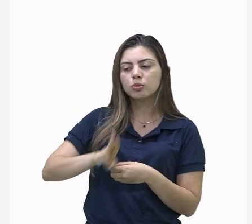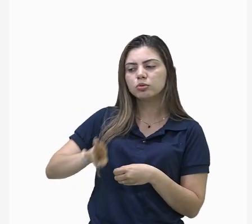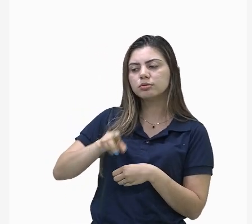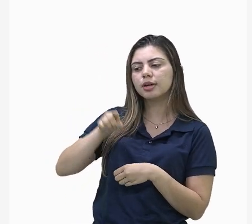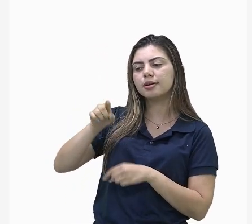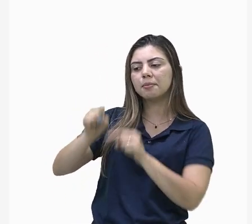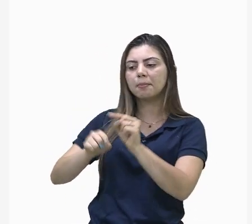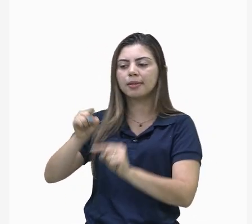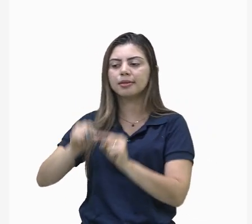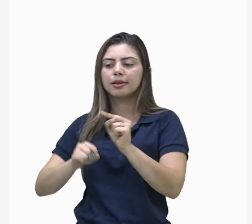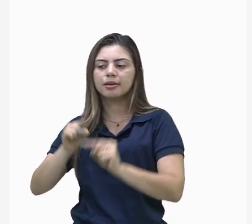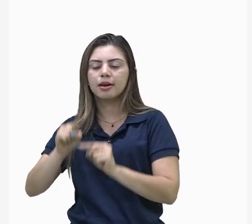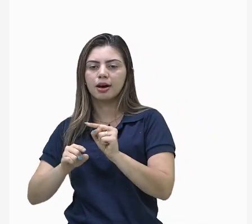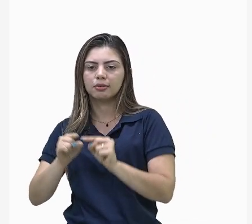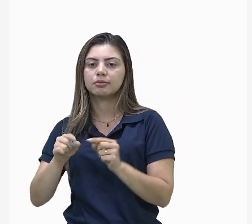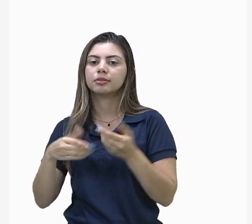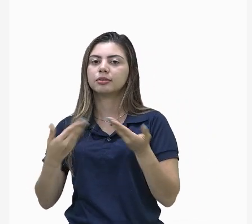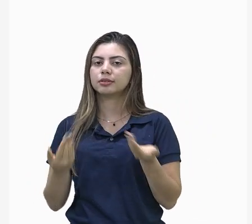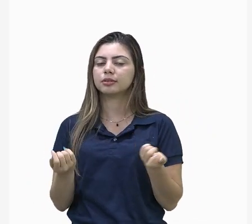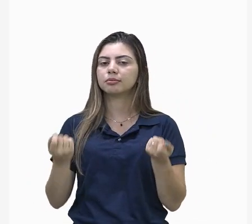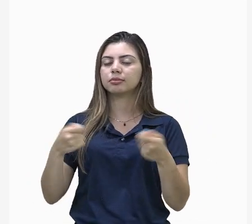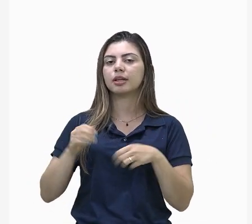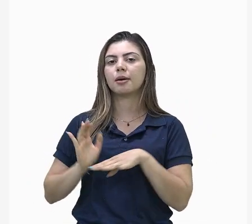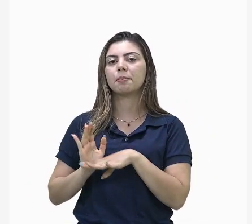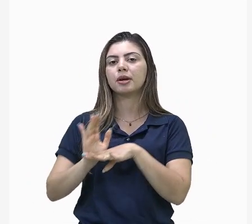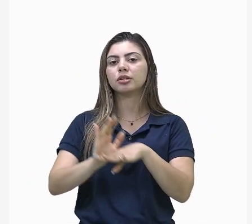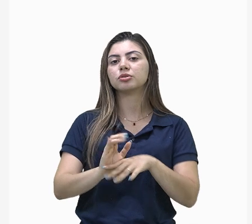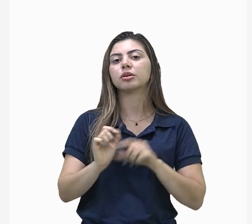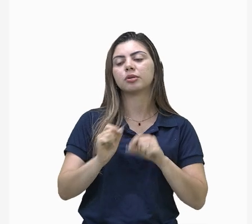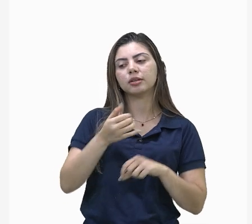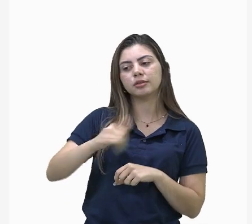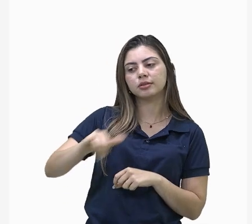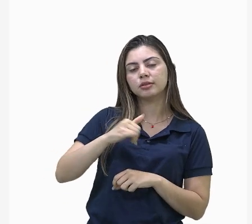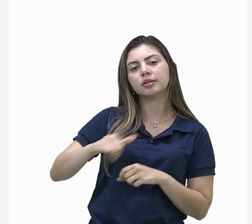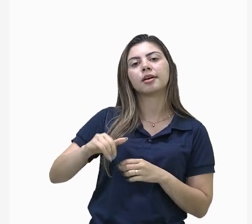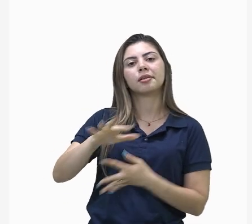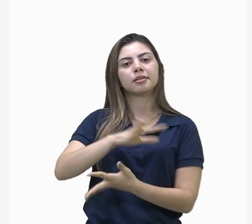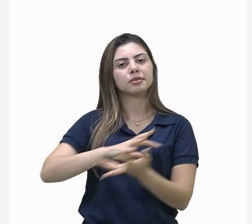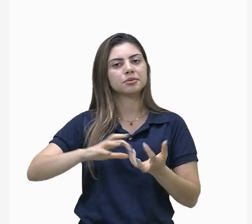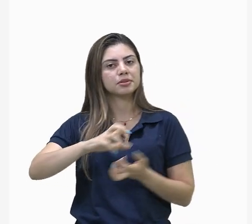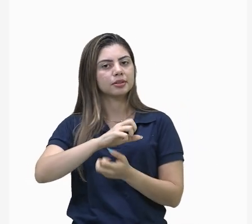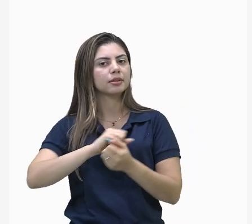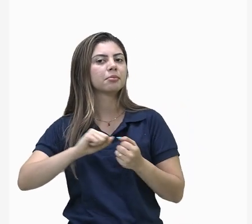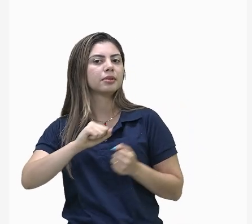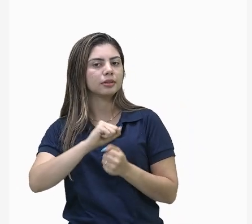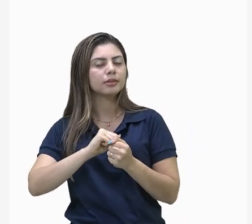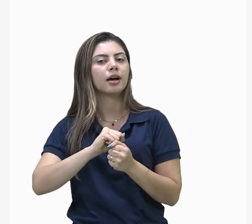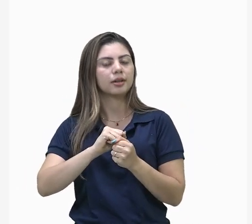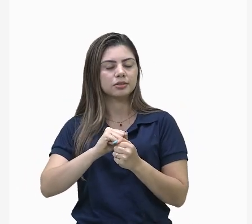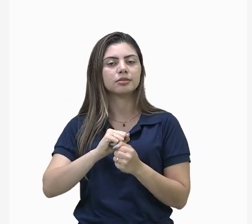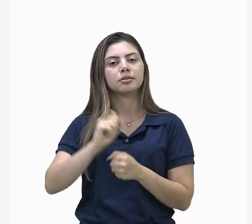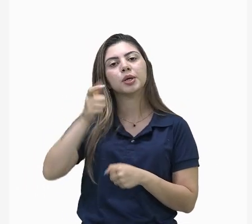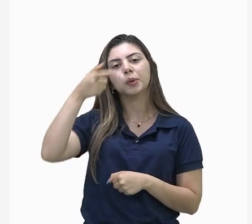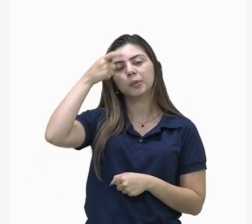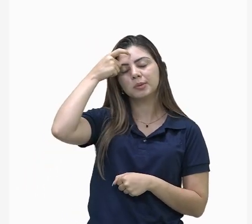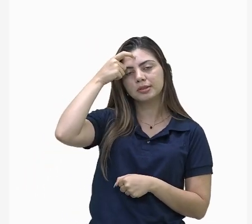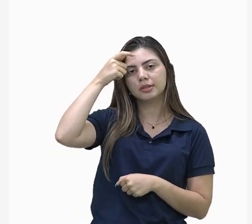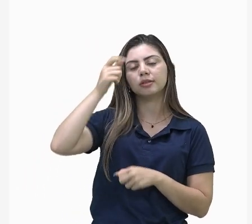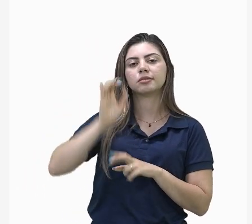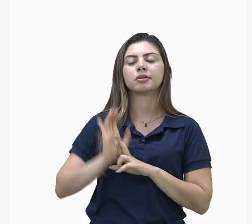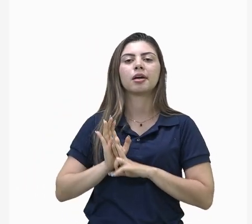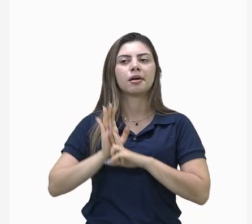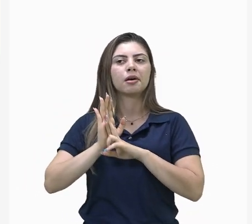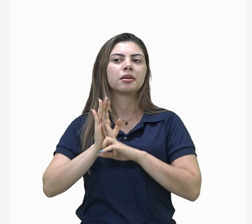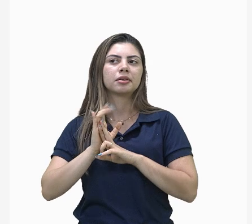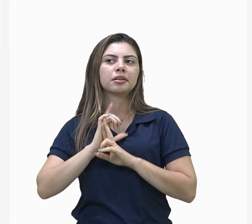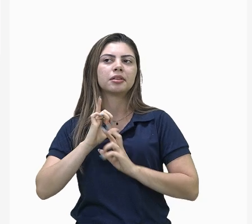utilizamos, contribuindo para o consumo mais sustentável e consciente de recursos